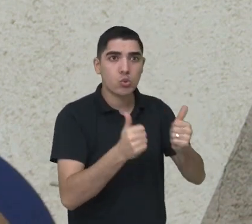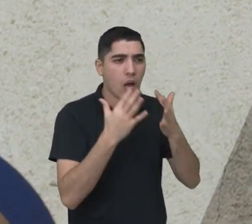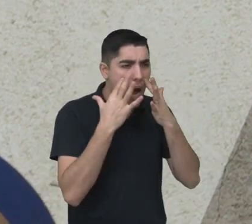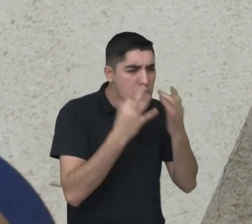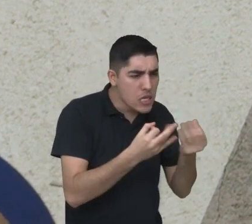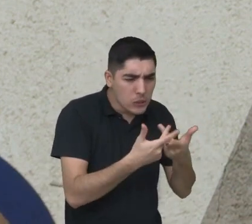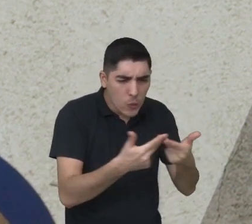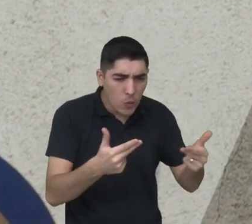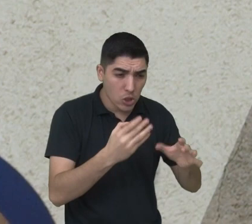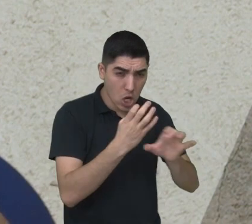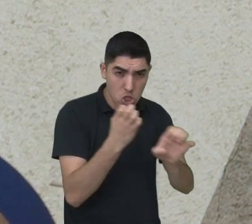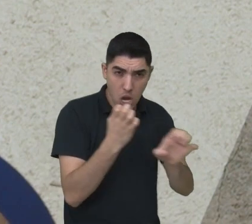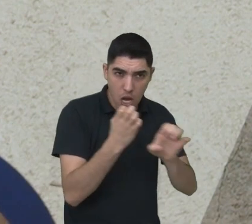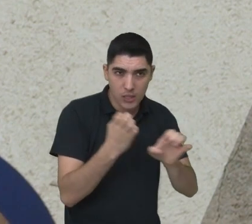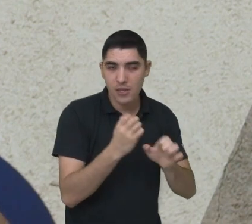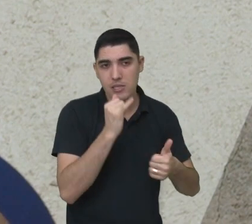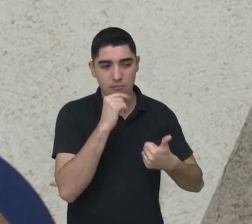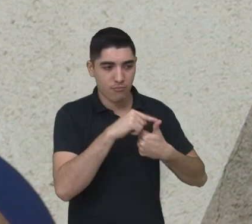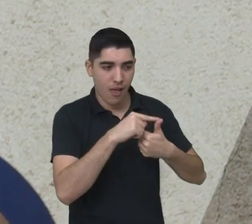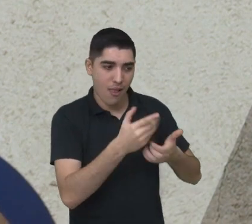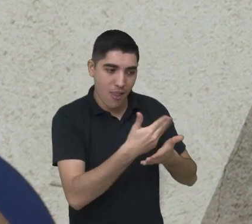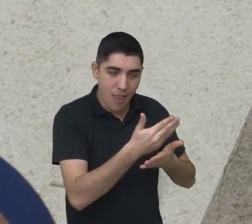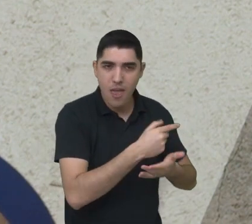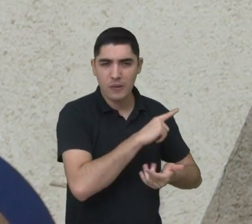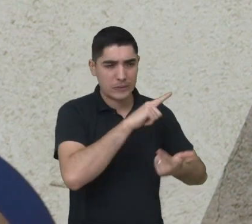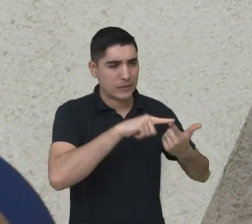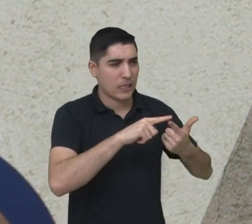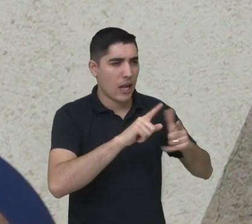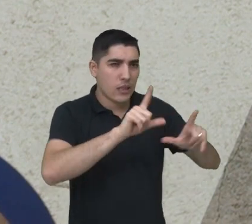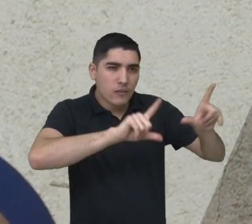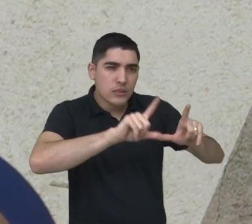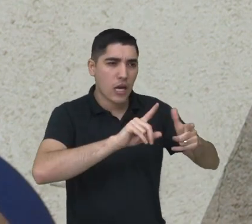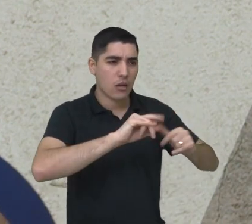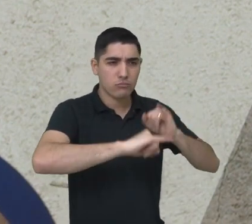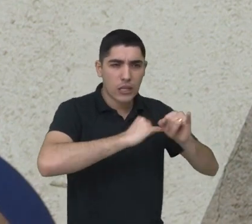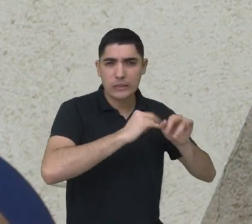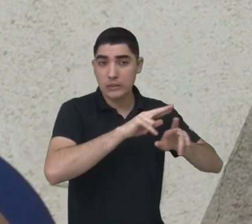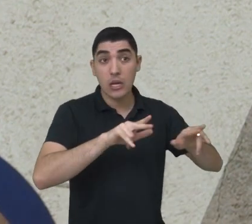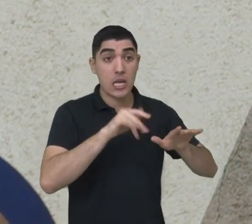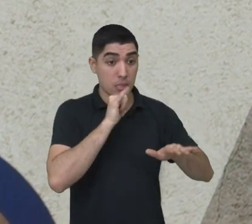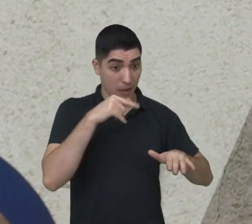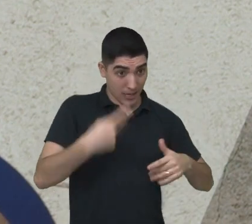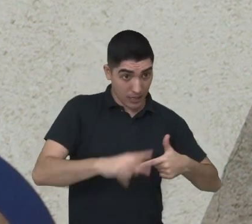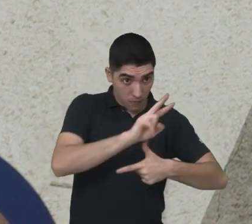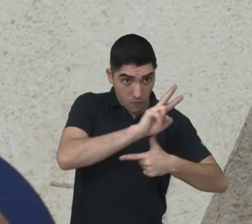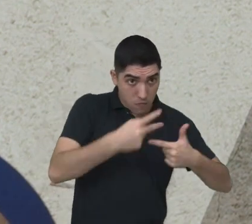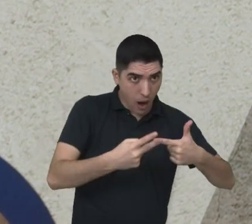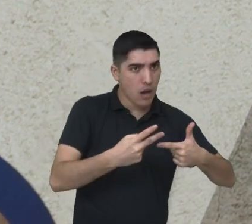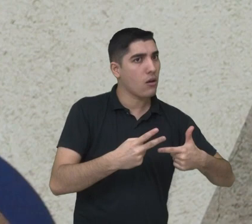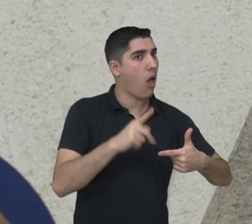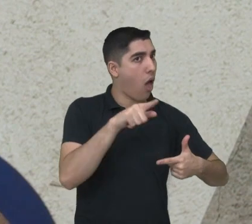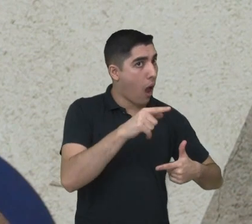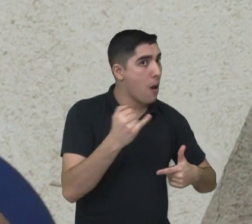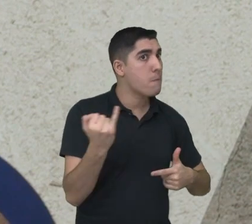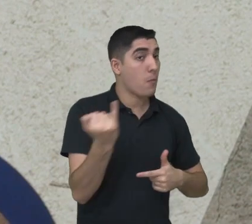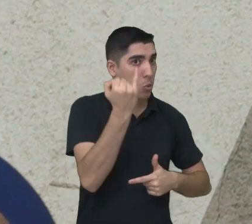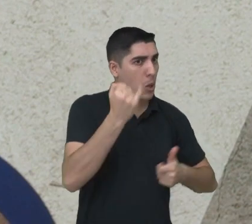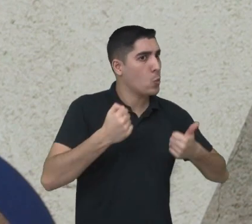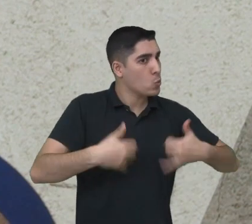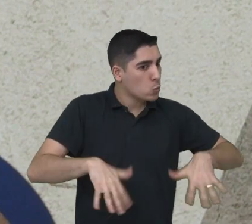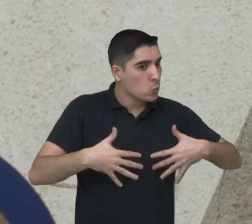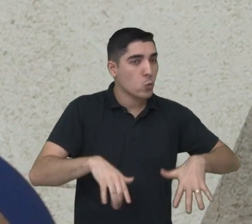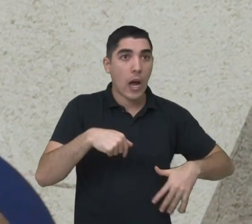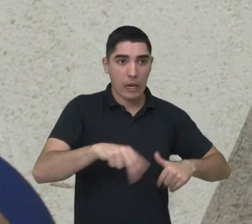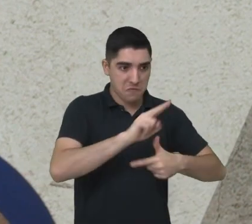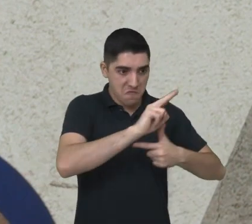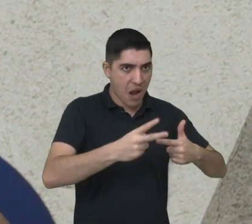dentro do campo da engenharia, né? Então, São José dos Campos, Vale Paraíba é muito aquecido nessa questão das engenharias. E